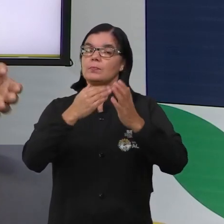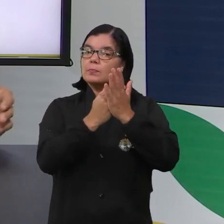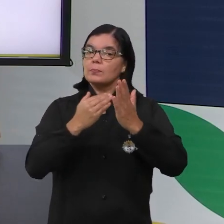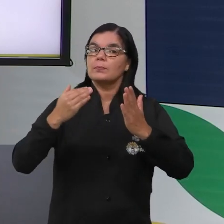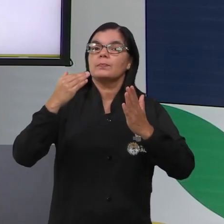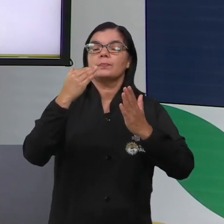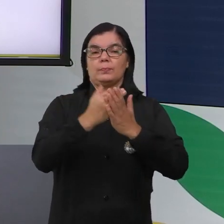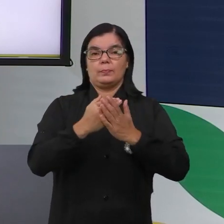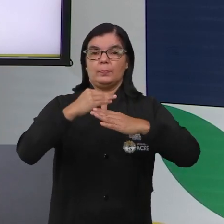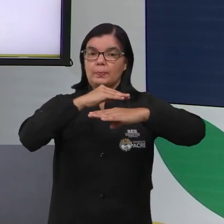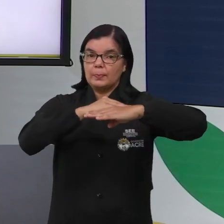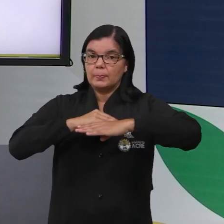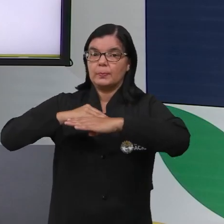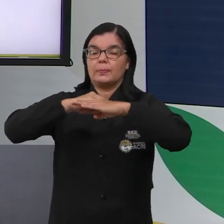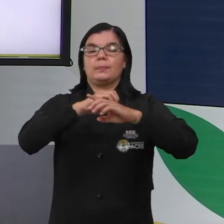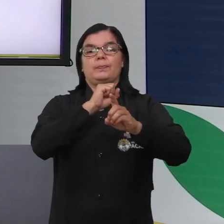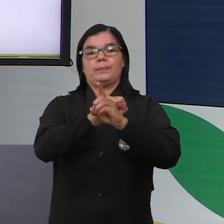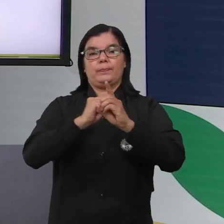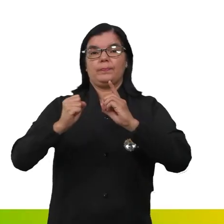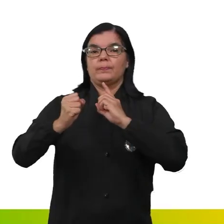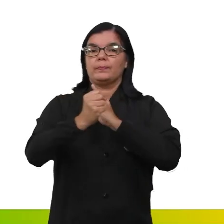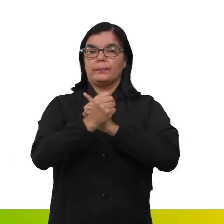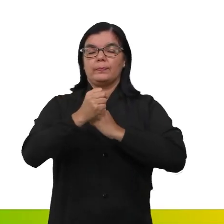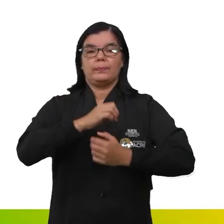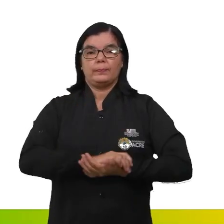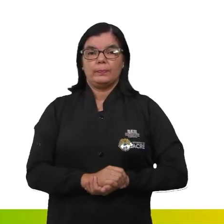mais a igualdade social.